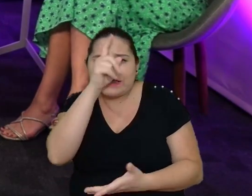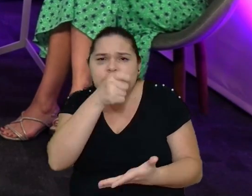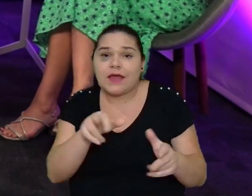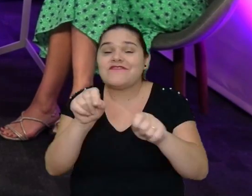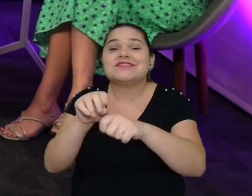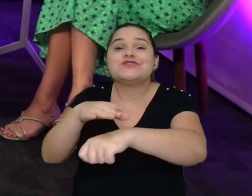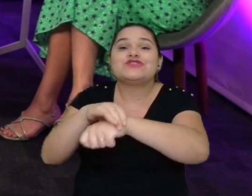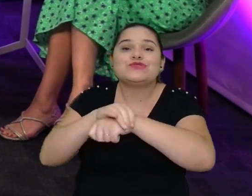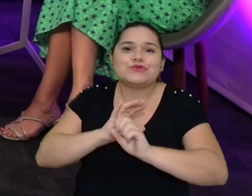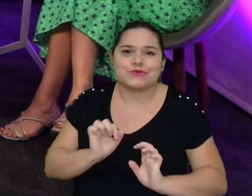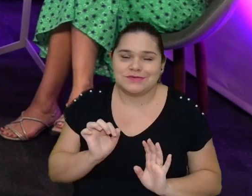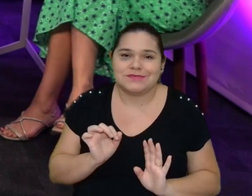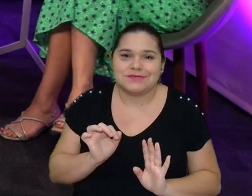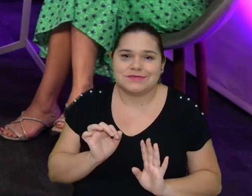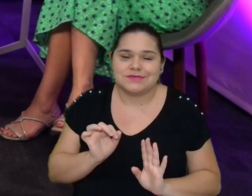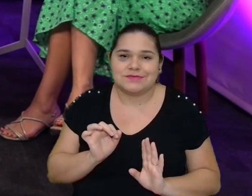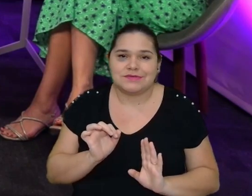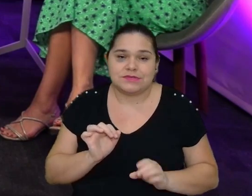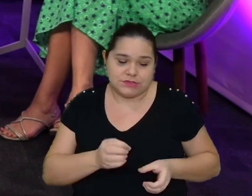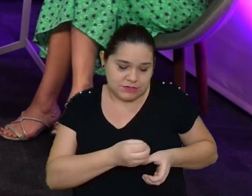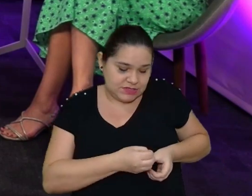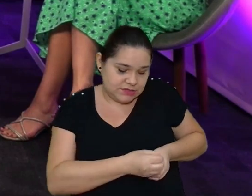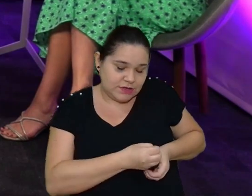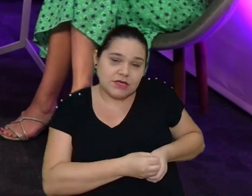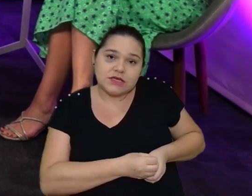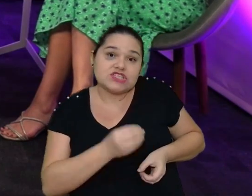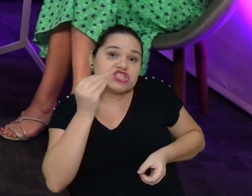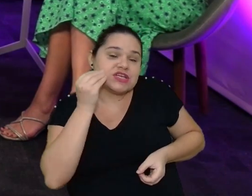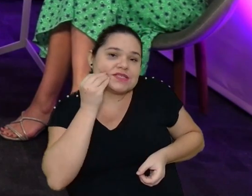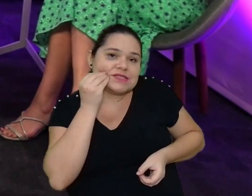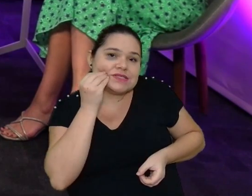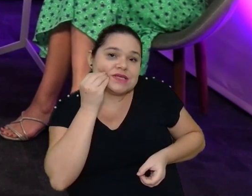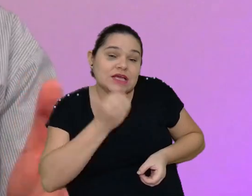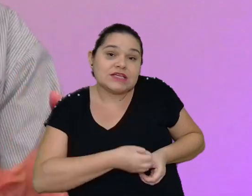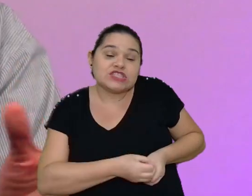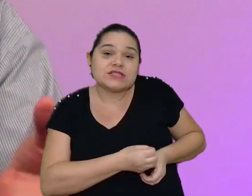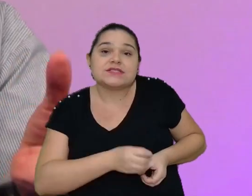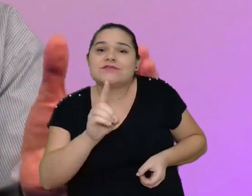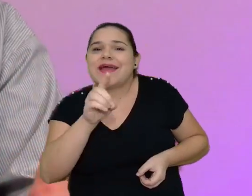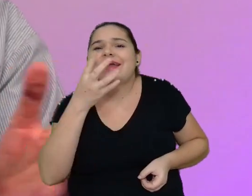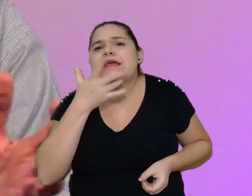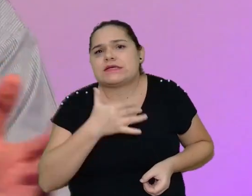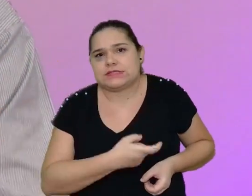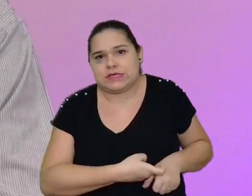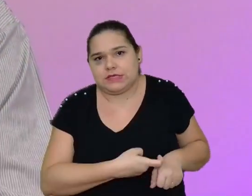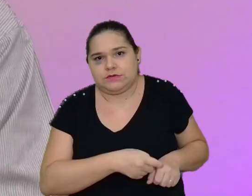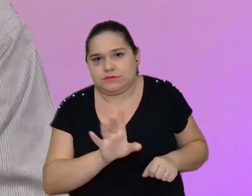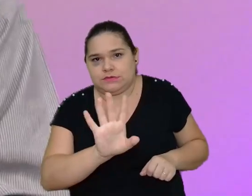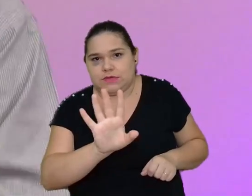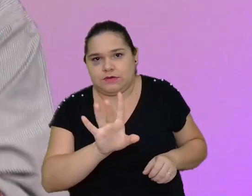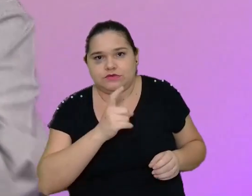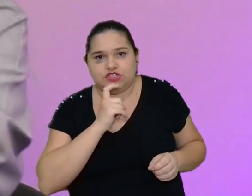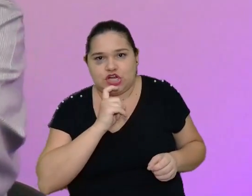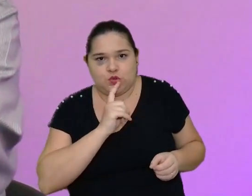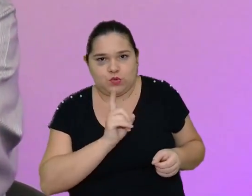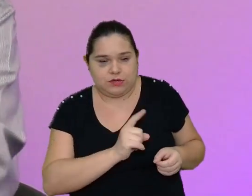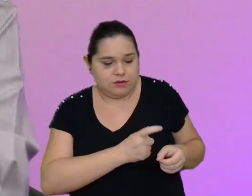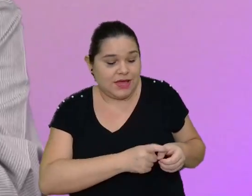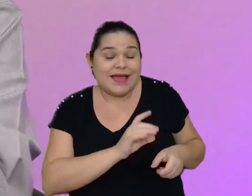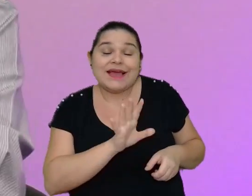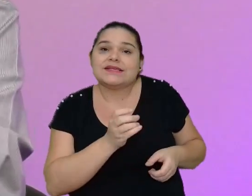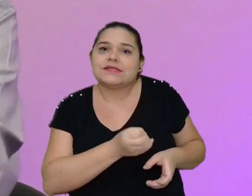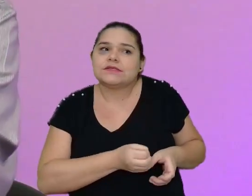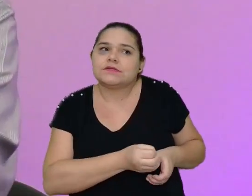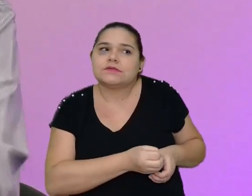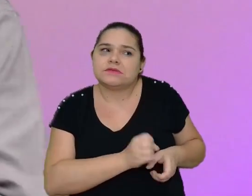e você congela as suas chances. Não é que você congela uma criança, mas você congela as chances que você tem agora com 30, 32, 35 anos para tomar uma decisão